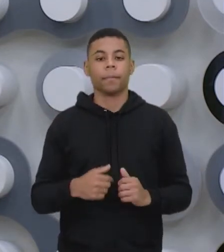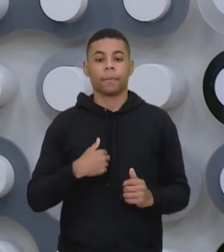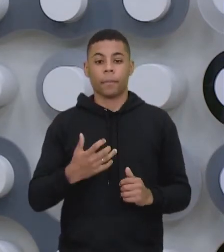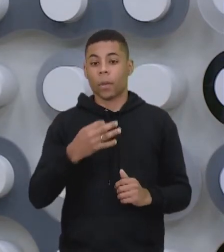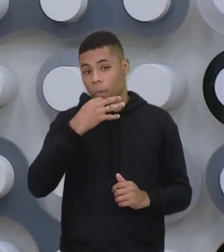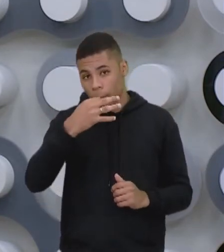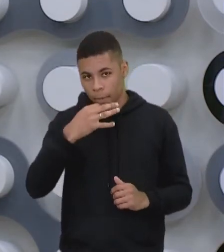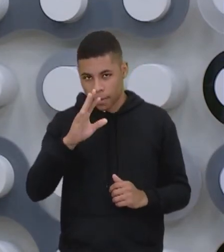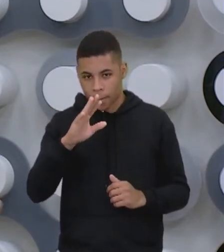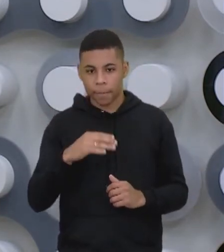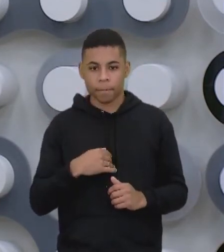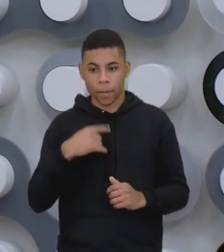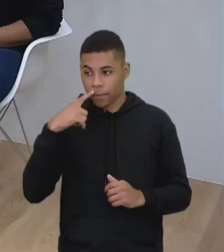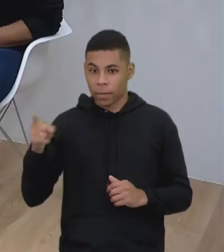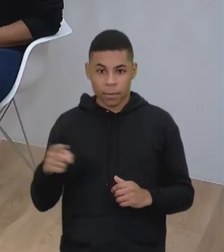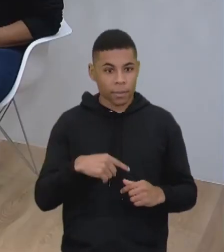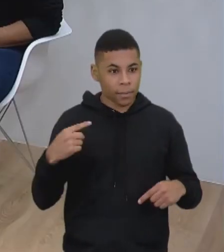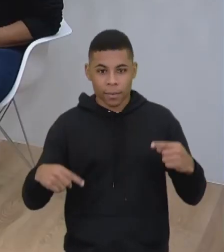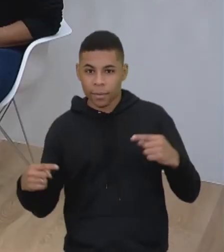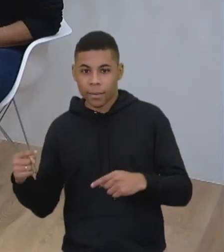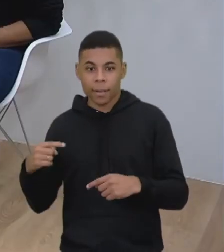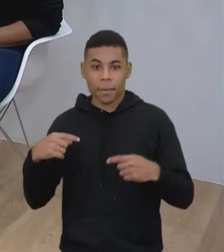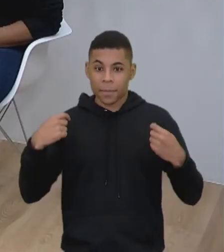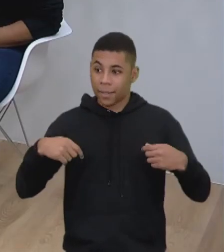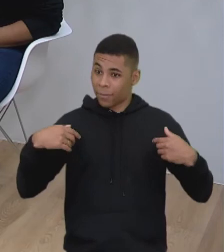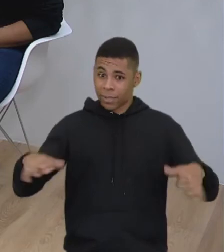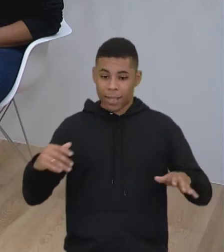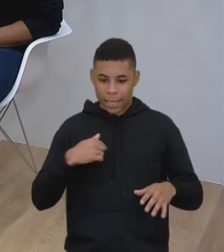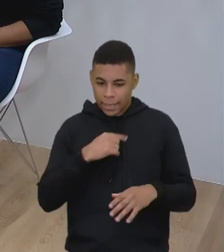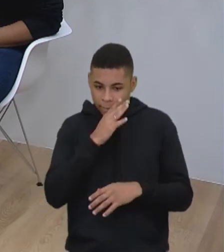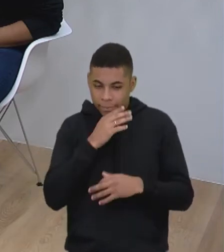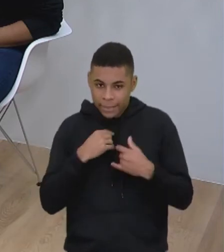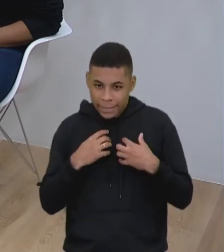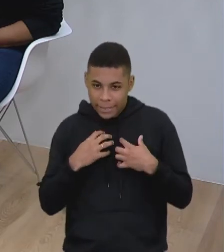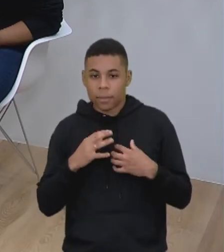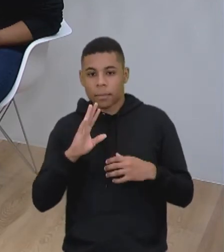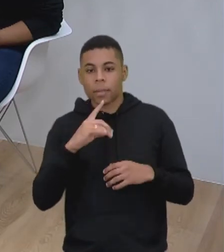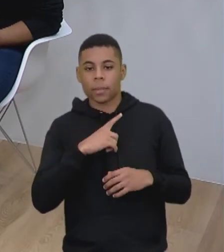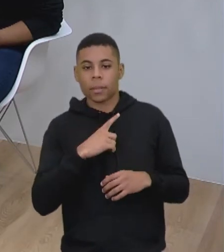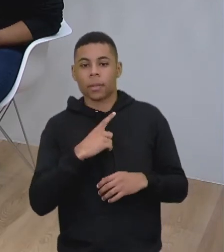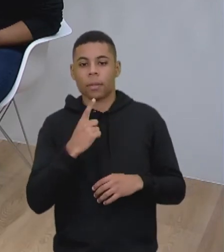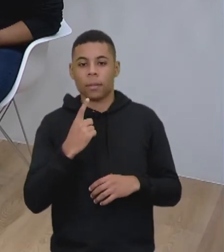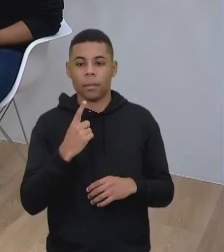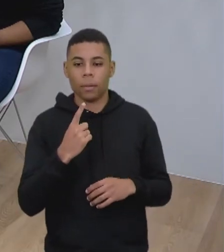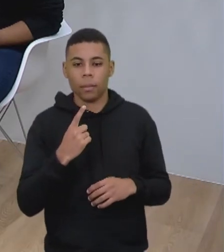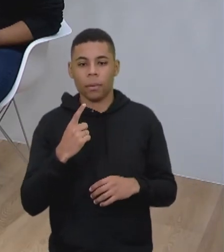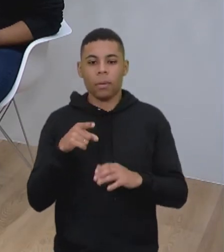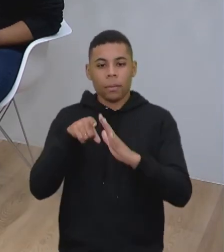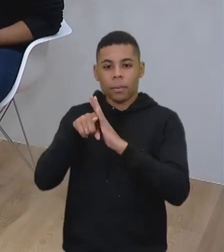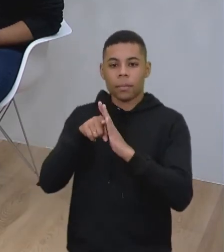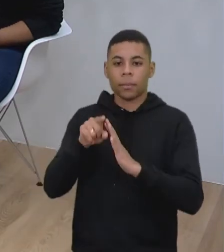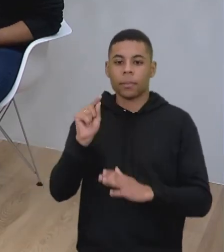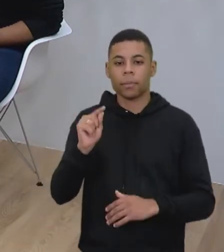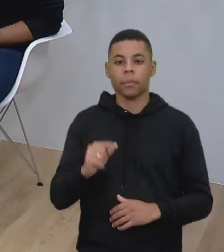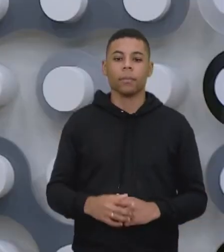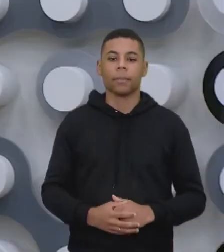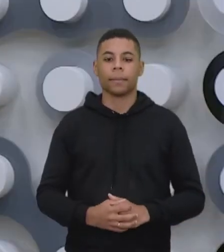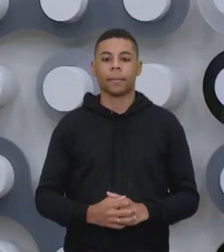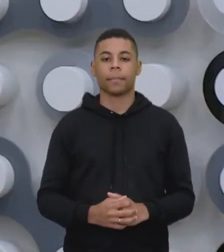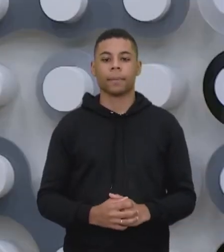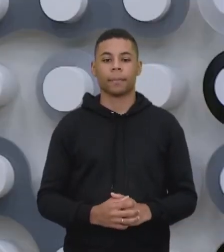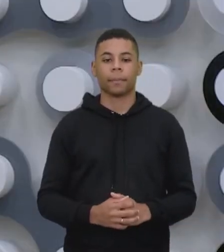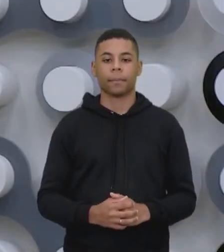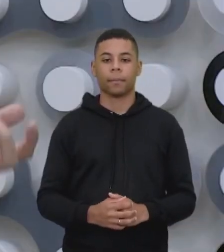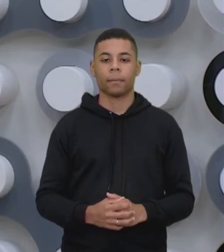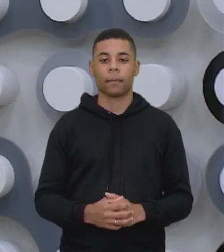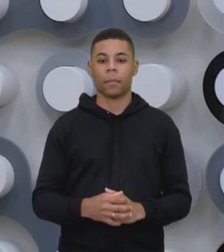comentário, porque eu vi vocês debatendo, não, tem que ser vocês, porque eu trouxe para isso. Mas tem que fazer uma análise, porque assim, eu falei como é que